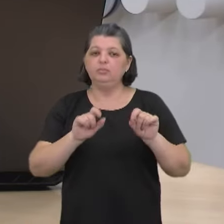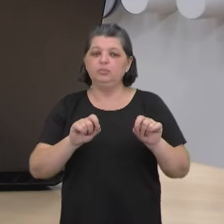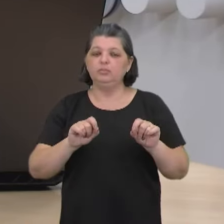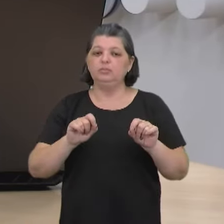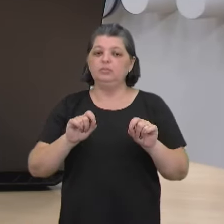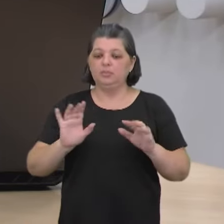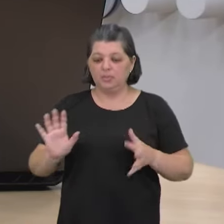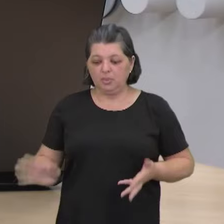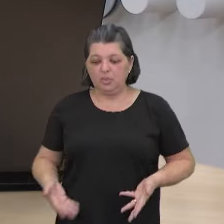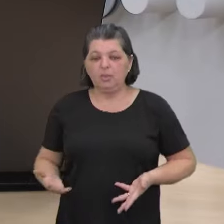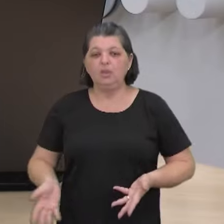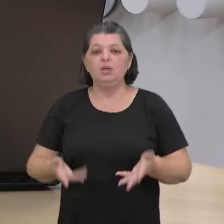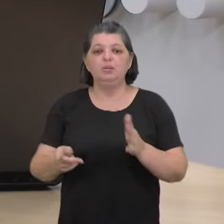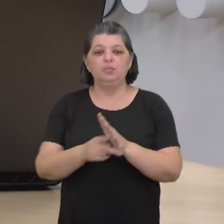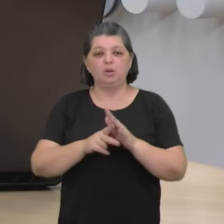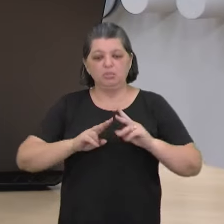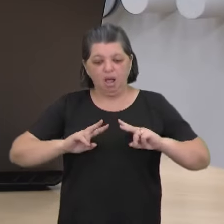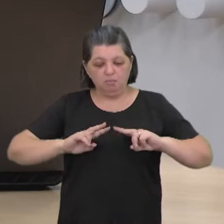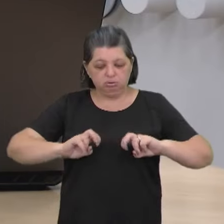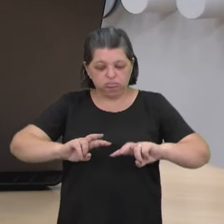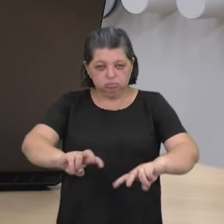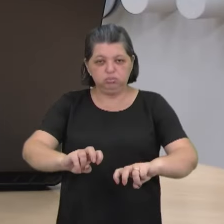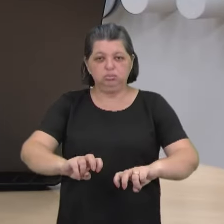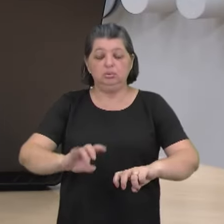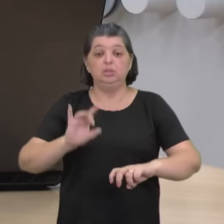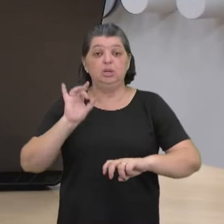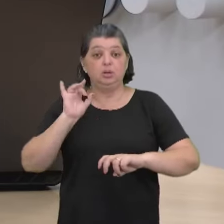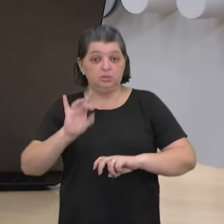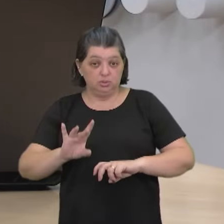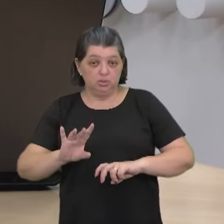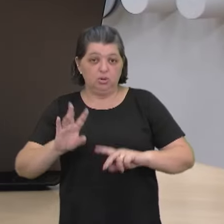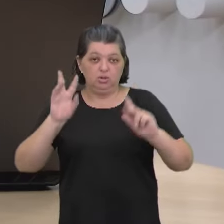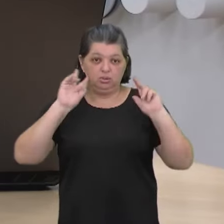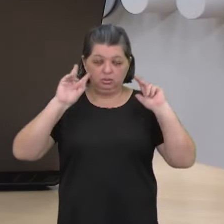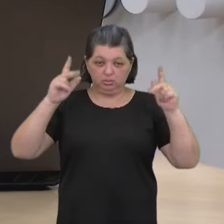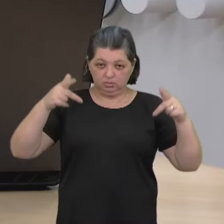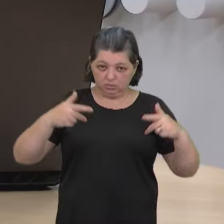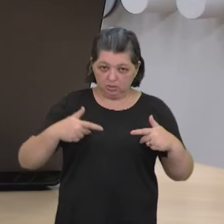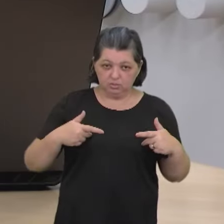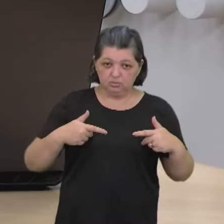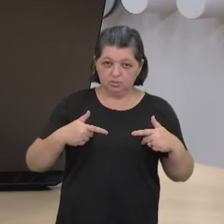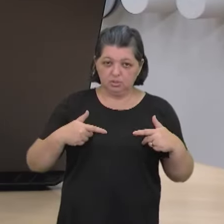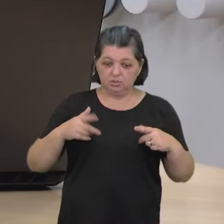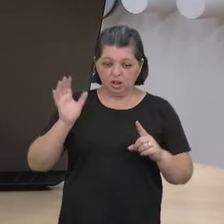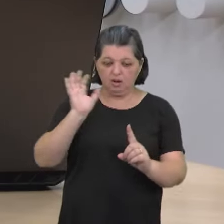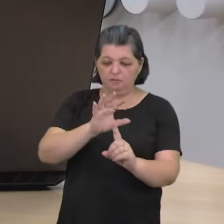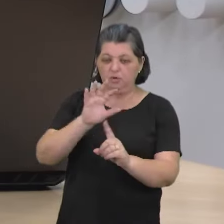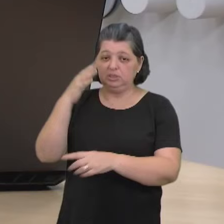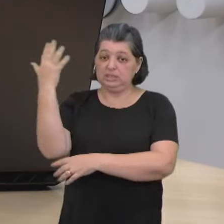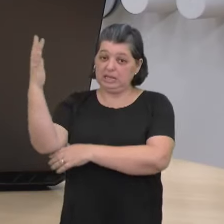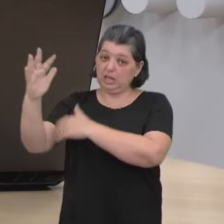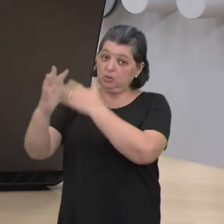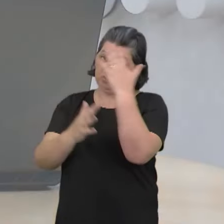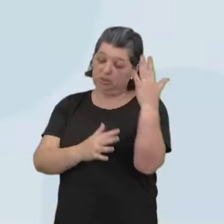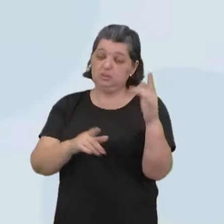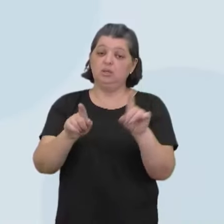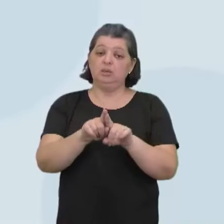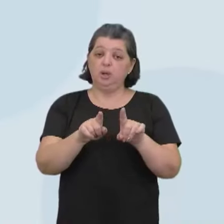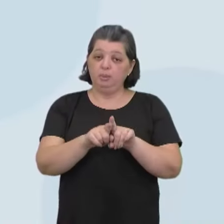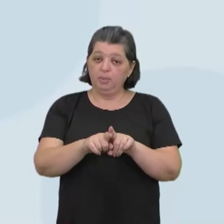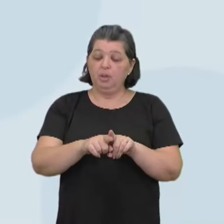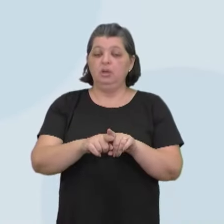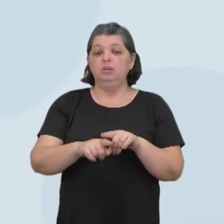intensificar a dominação e a exploração, não só do homem, da humanidade sobre a natureza, mas também do homem sobre o